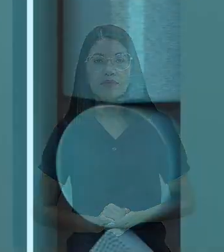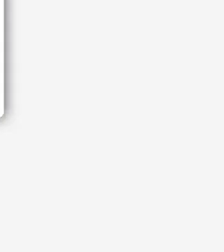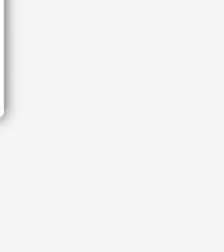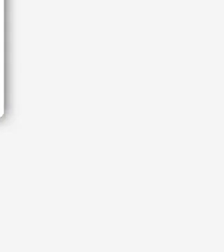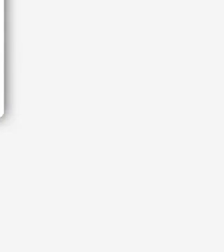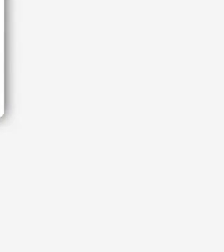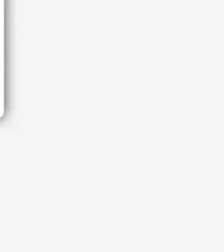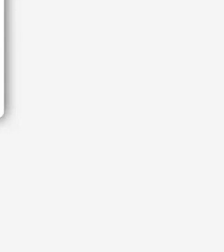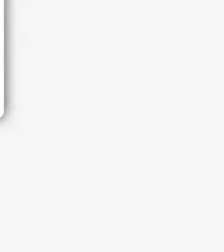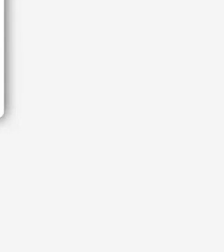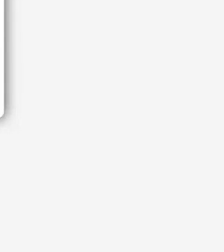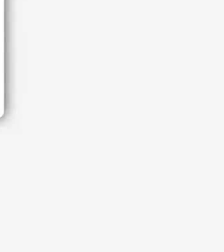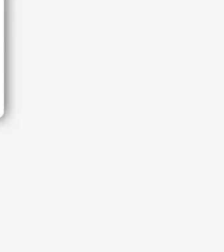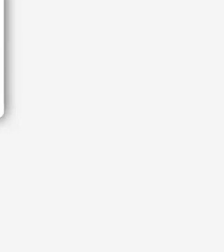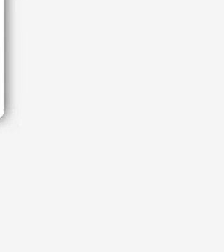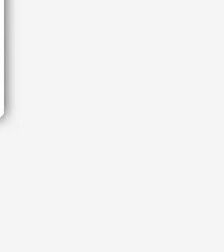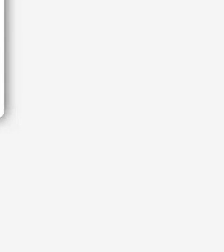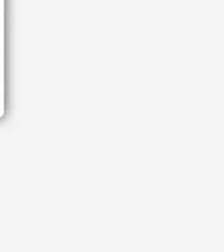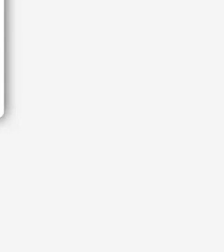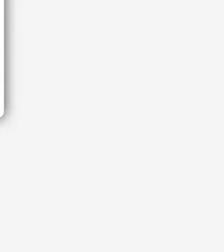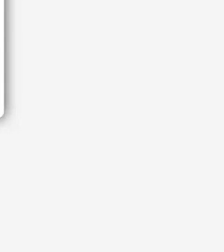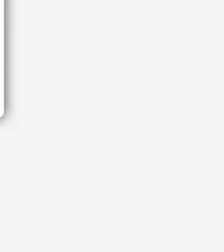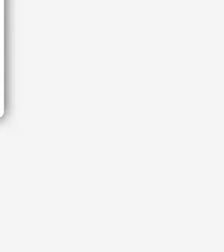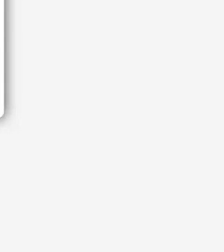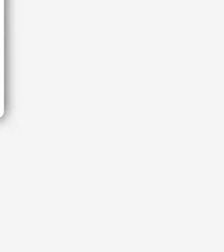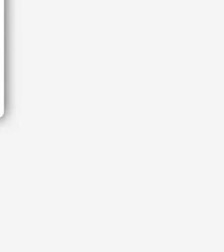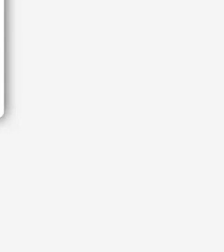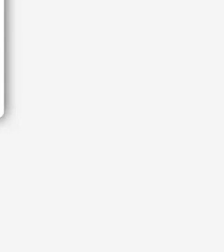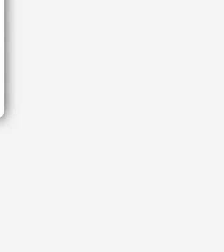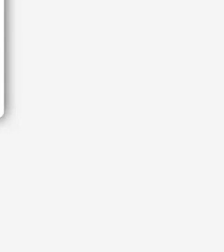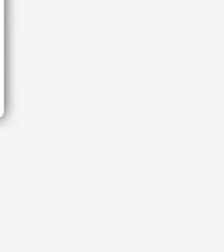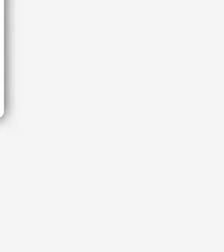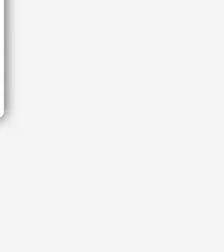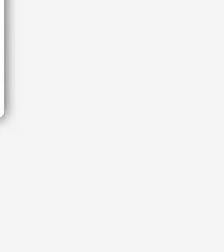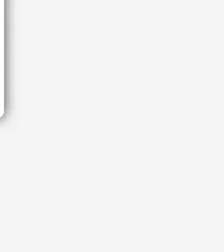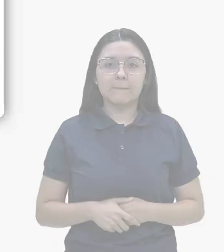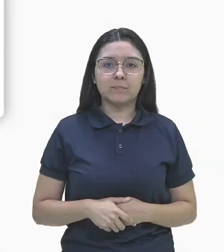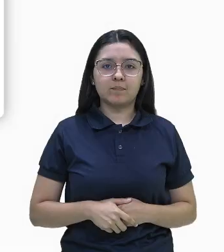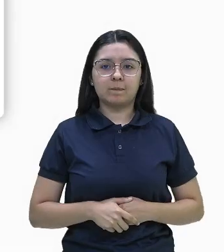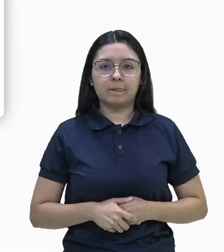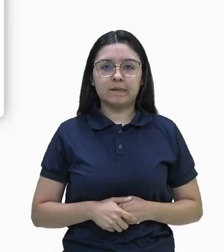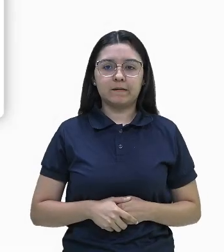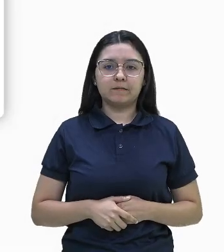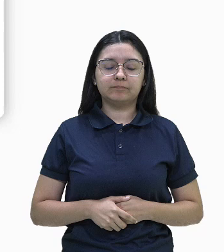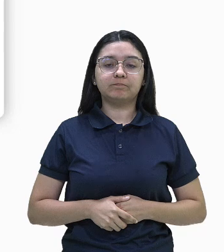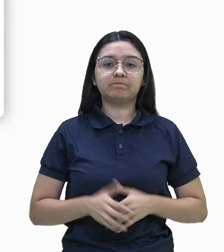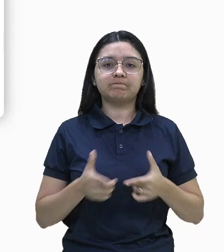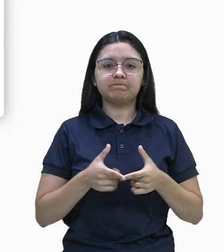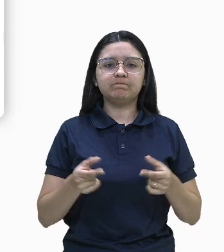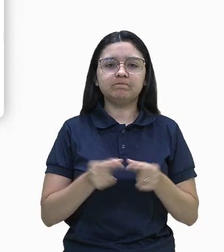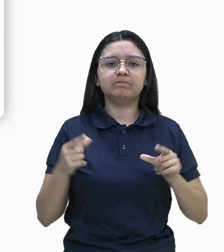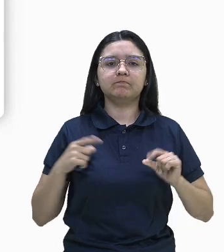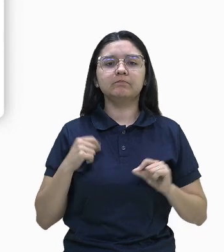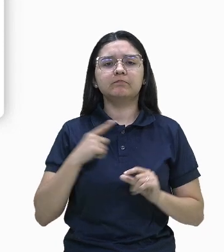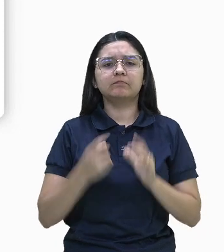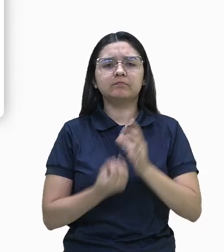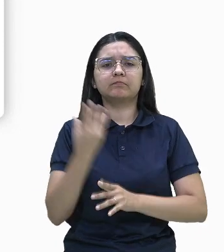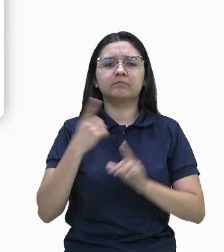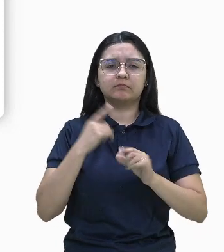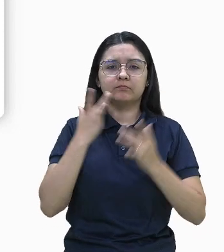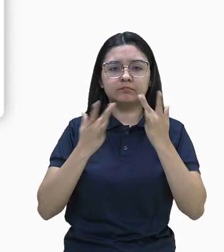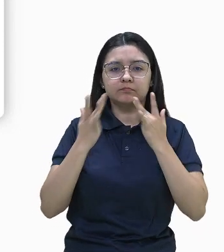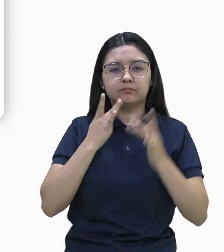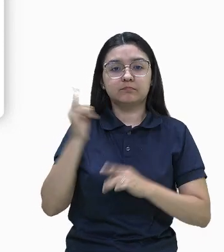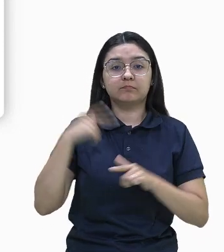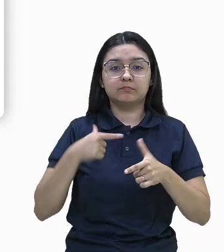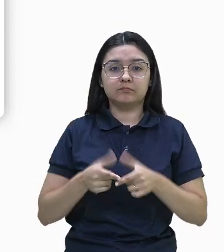falar sobre o Japão. Tá? O Japão, segundo a mitologia japonesa, o teatro nasceu quando a deusa Amino